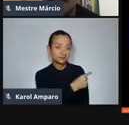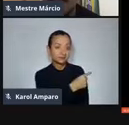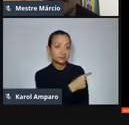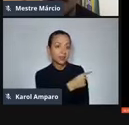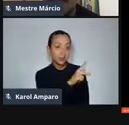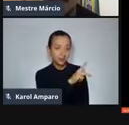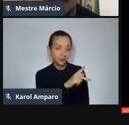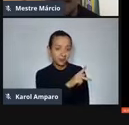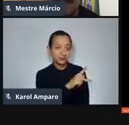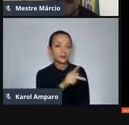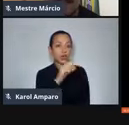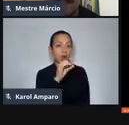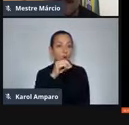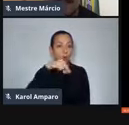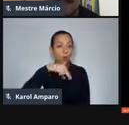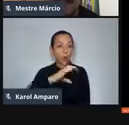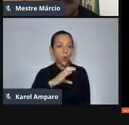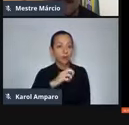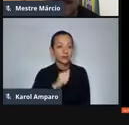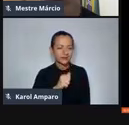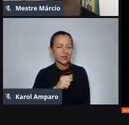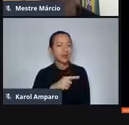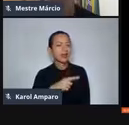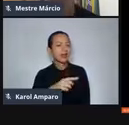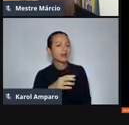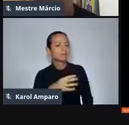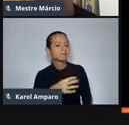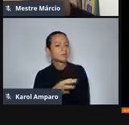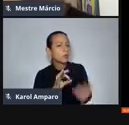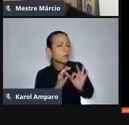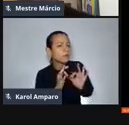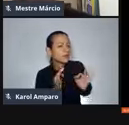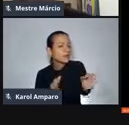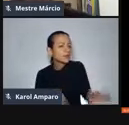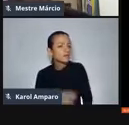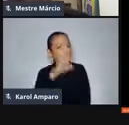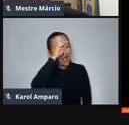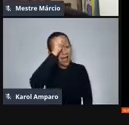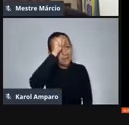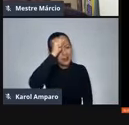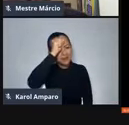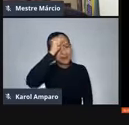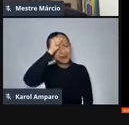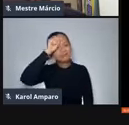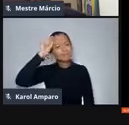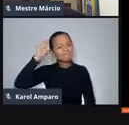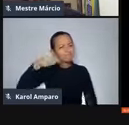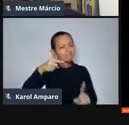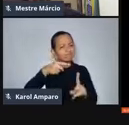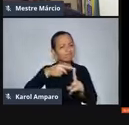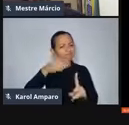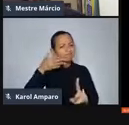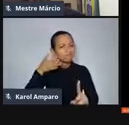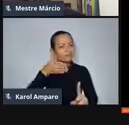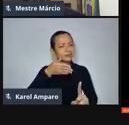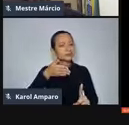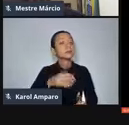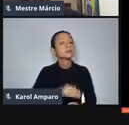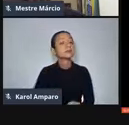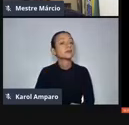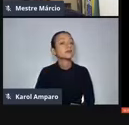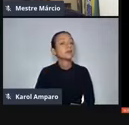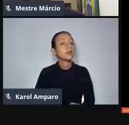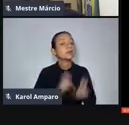né? Dentro da humildade, o aprender sempre, a determinação que ele tinha, perseverança,